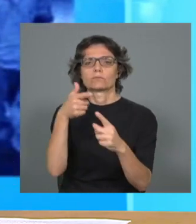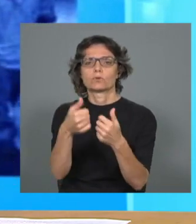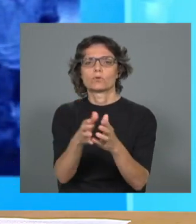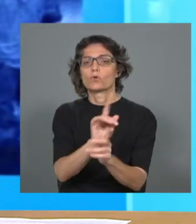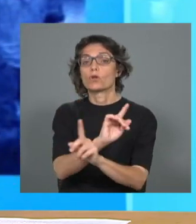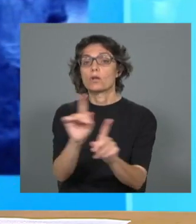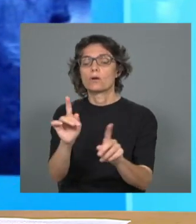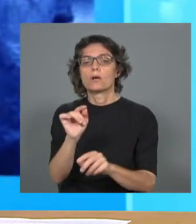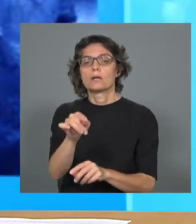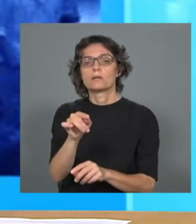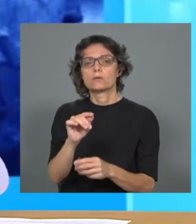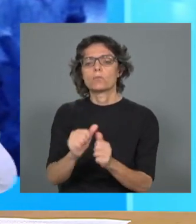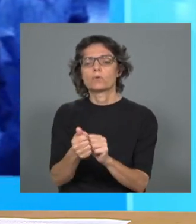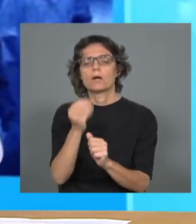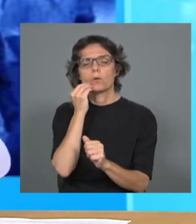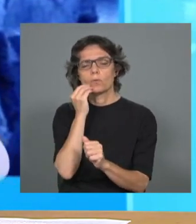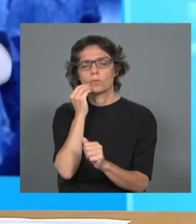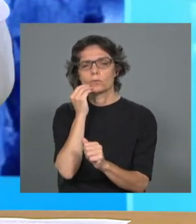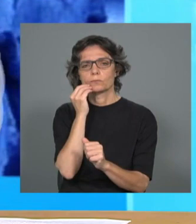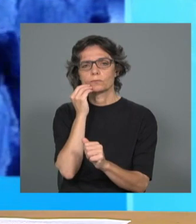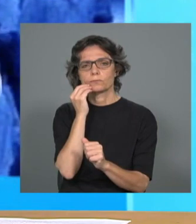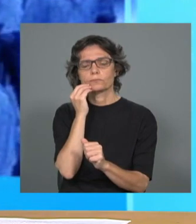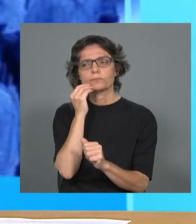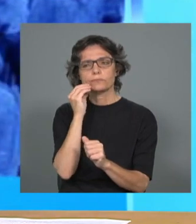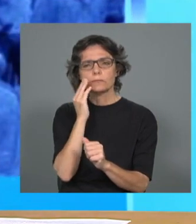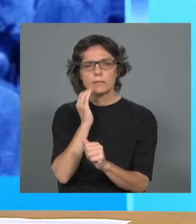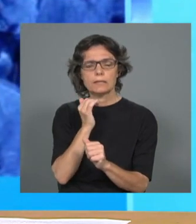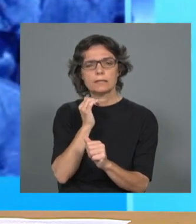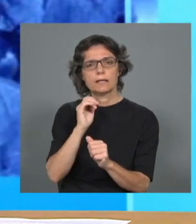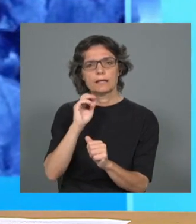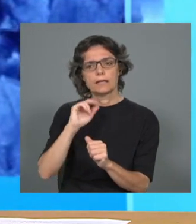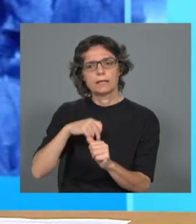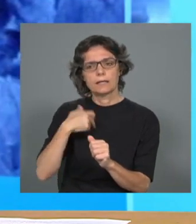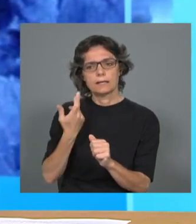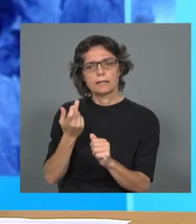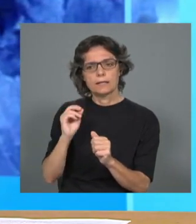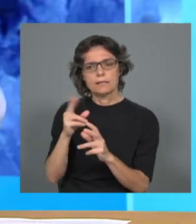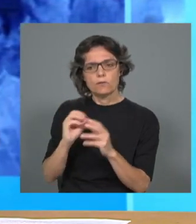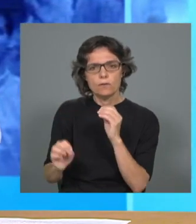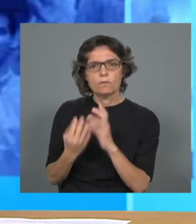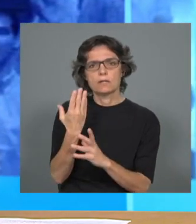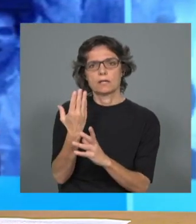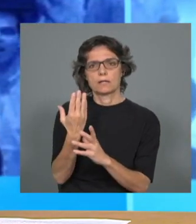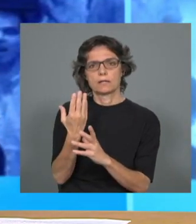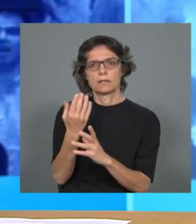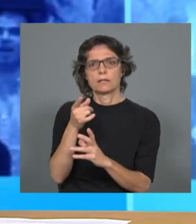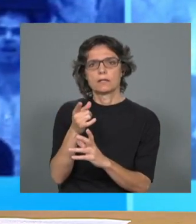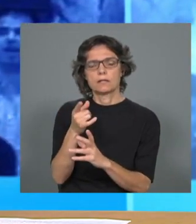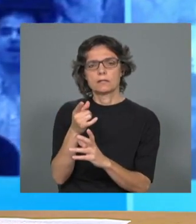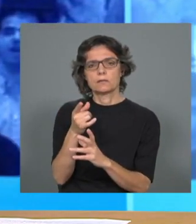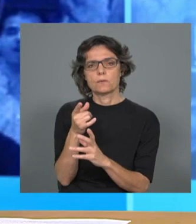mudar é criar também riqueza para o nosso tipo de vida, sem